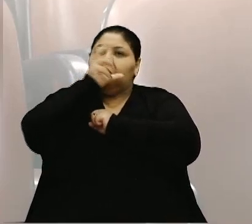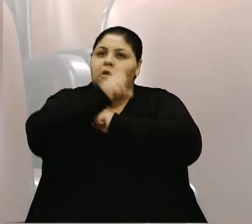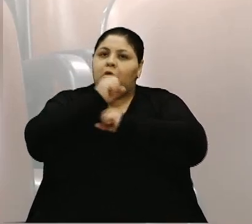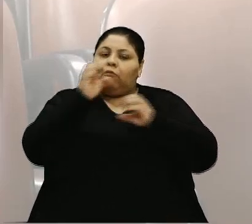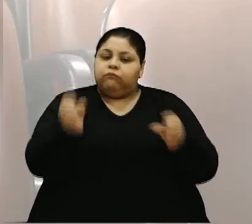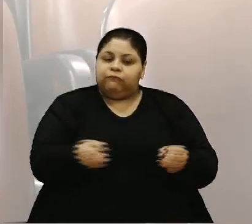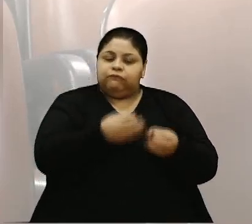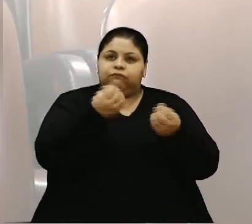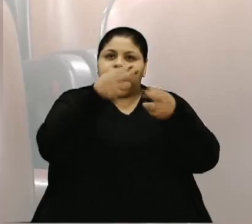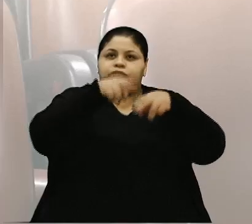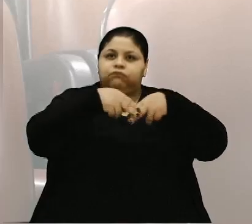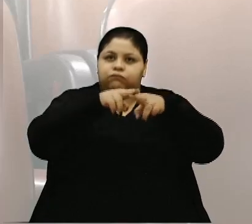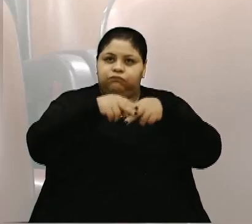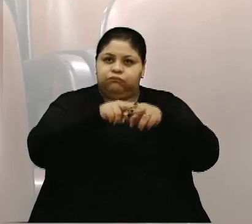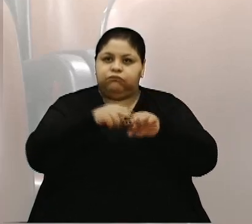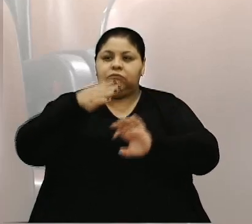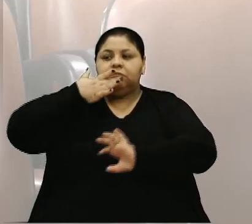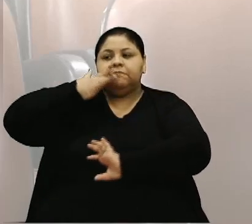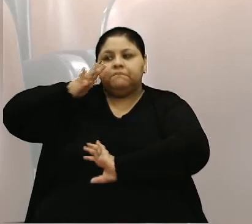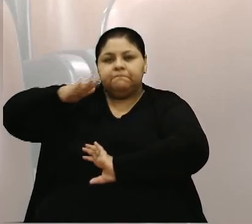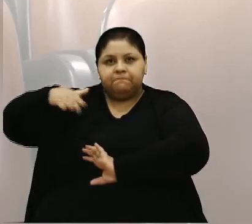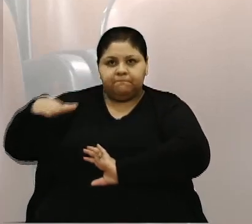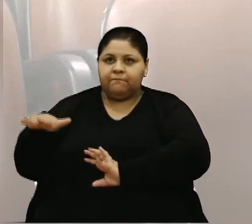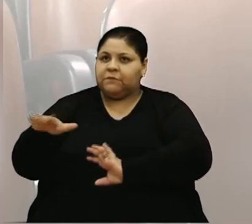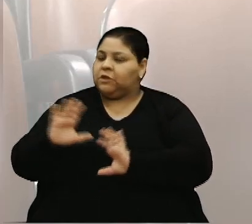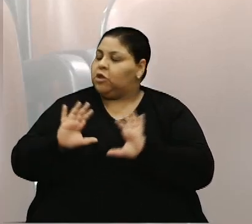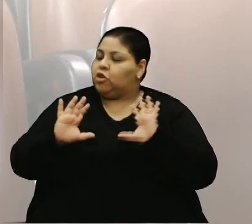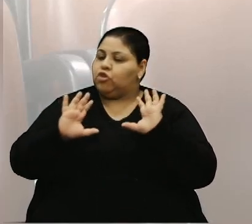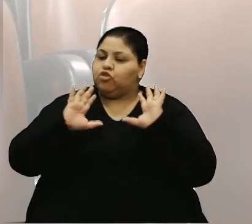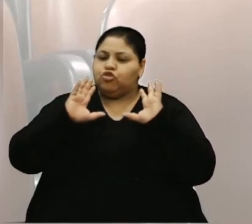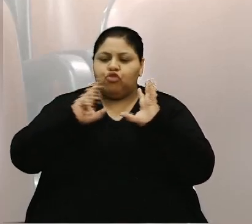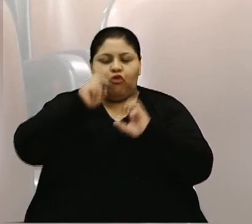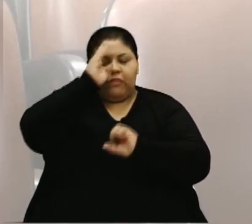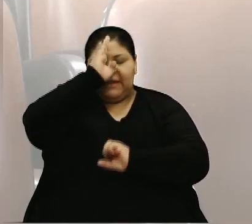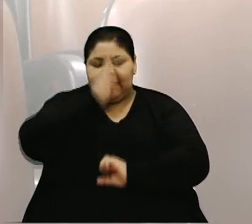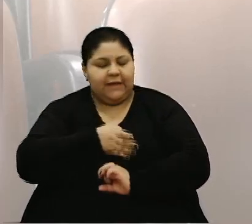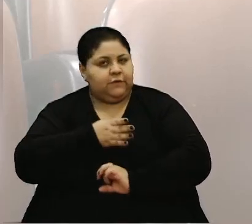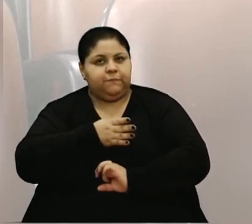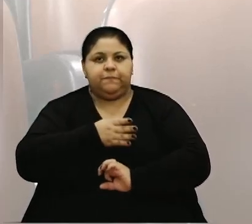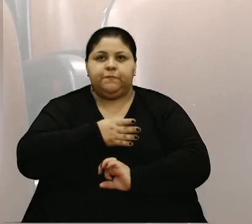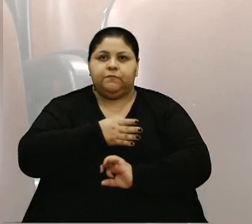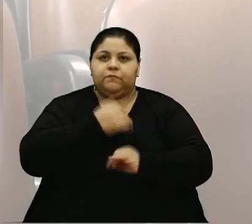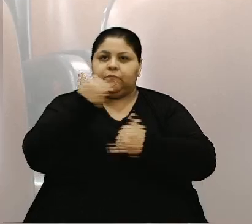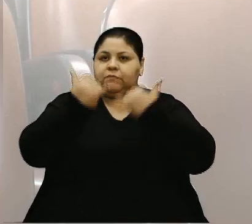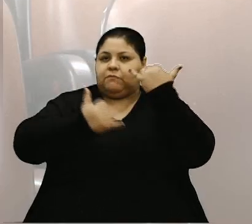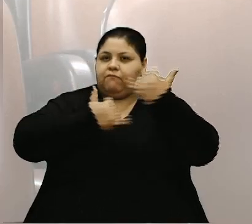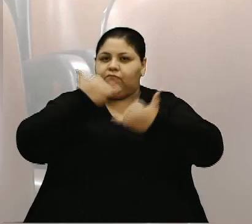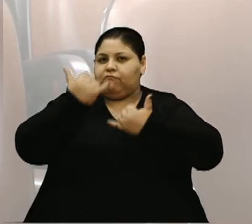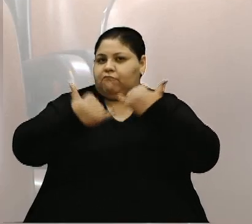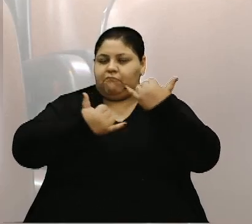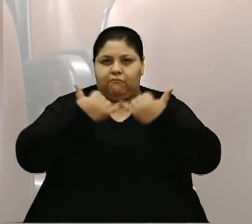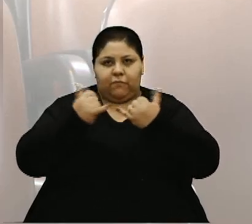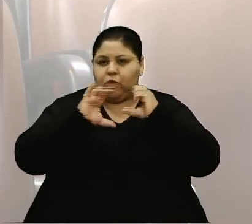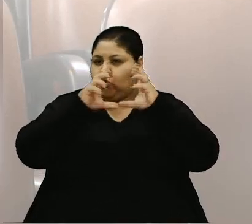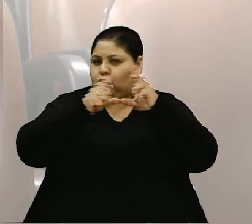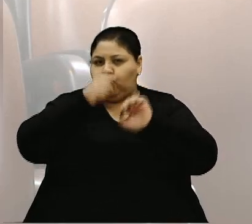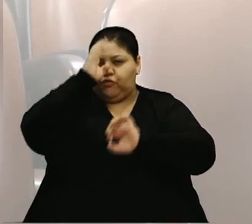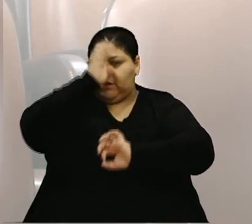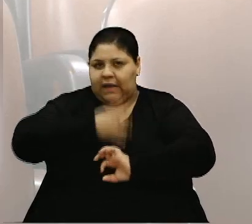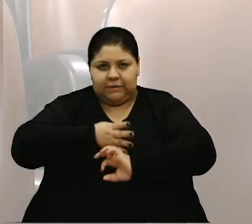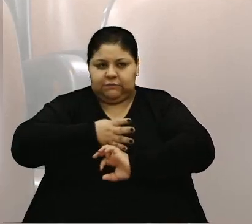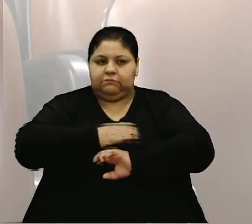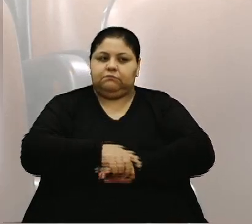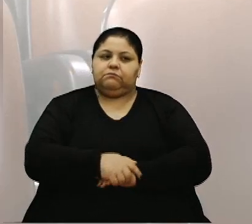festa junina lá para as crianças, totalmente grátis a festa, os brinquedos rolaram totalmente grátis.